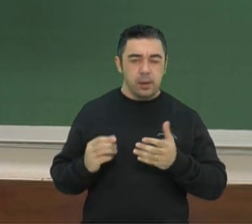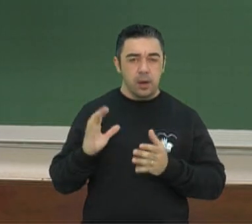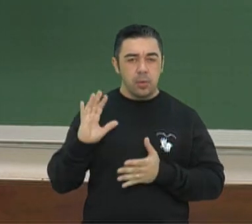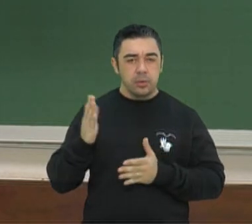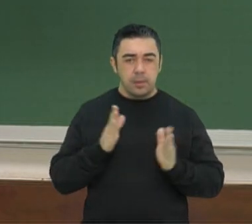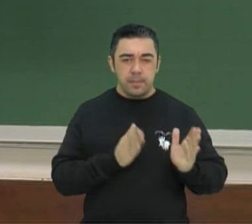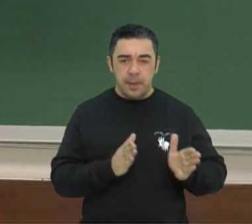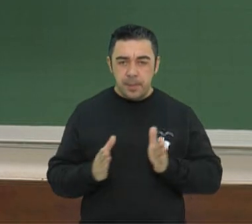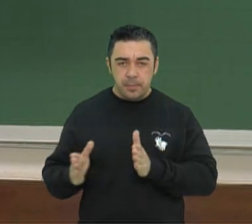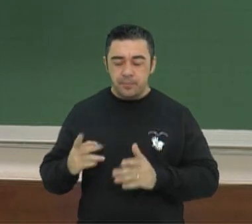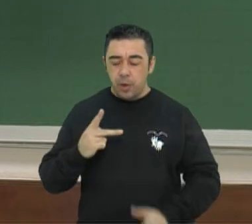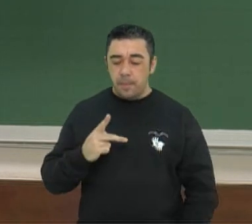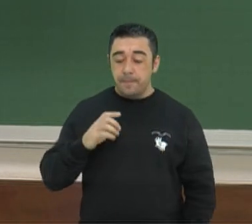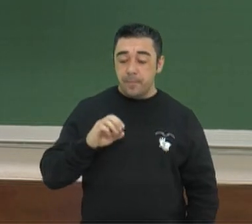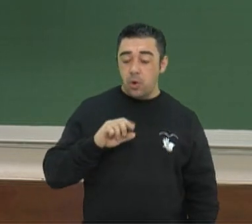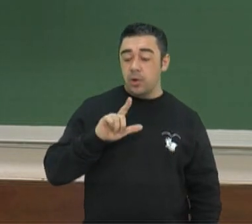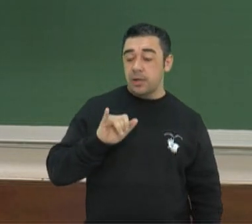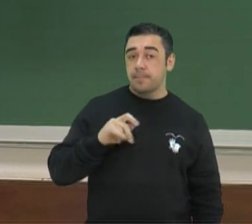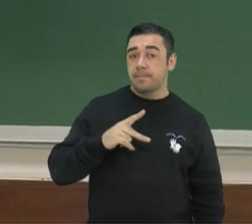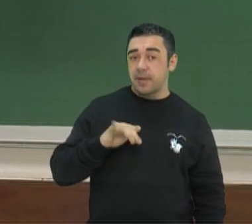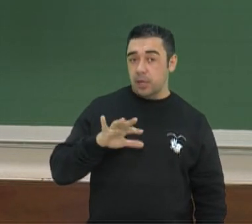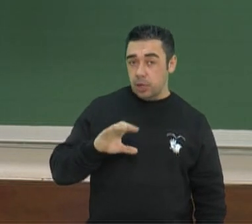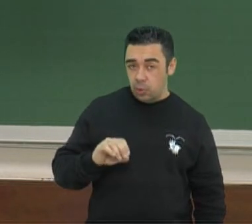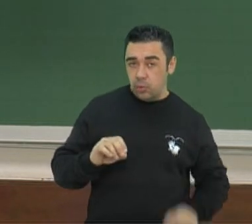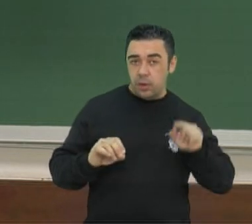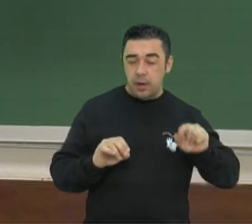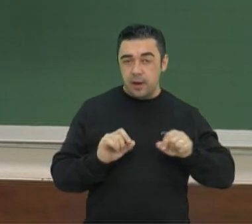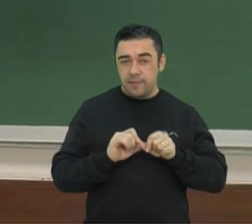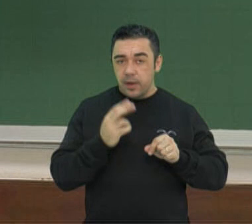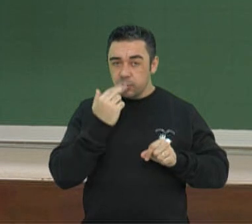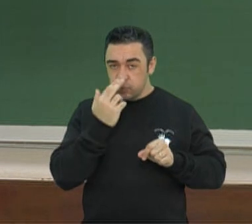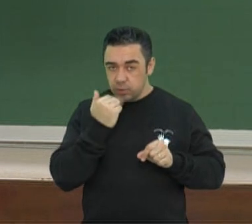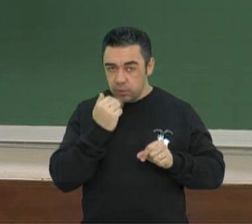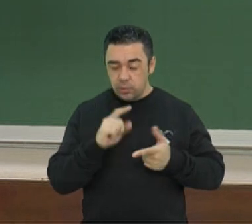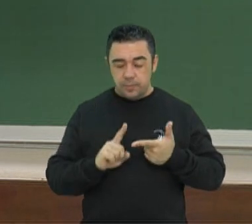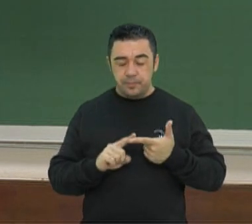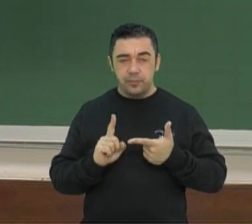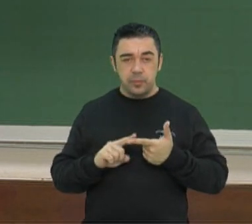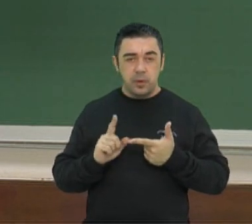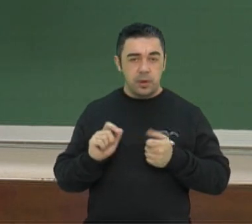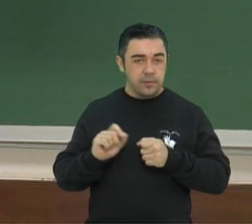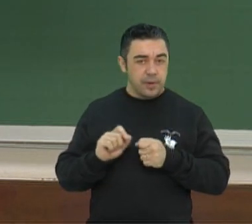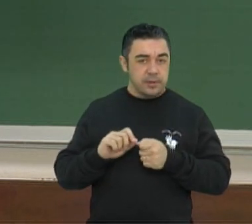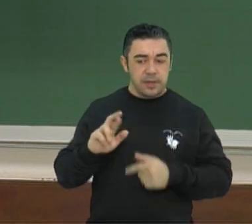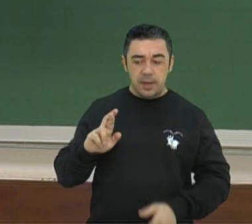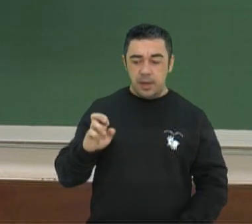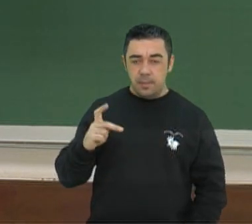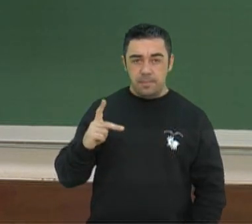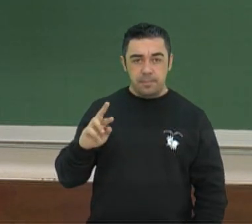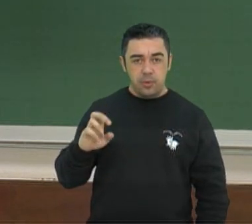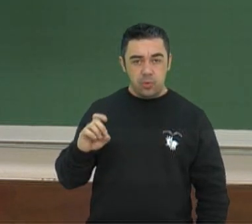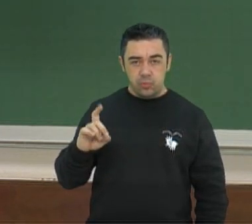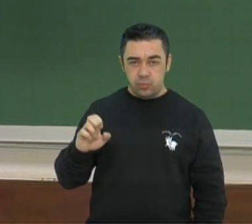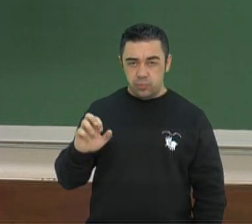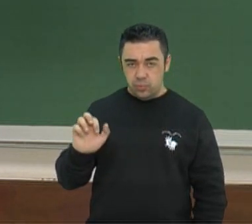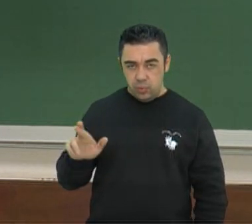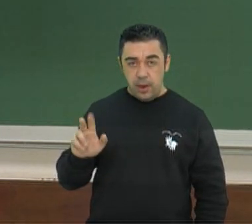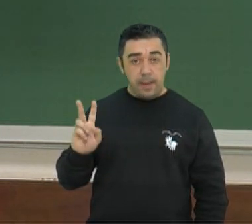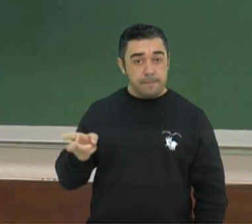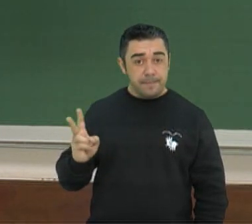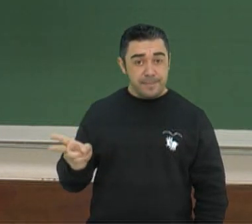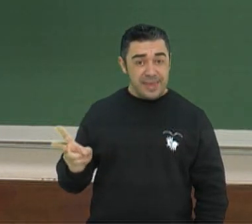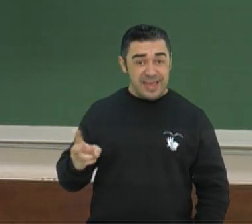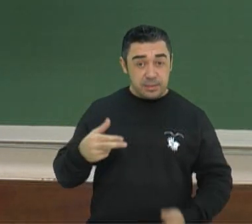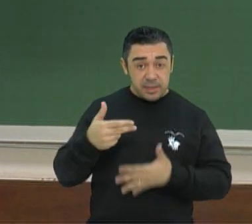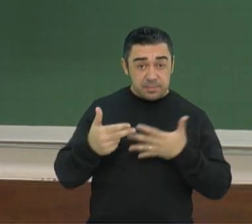que o polipeiro tem o nutridor e o reprodutor. Mas vocês conseguiram entender pelo texto que está tratando da mesma espécie? Então, se está tratando